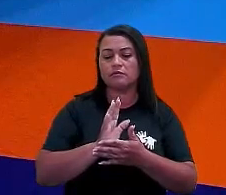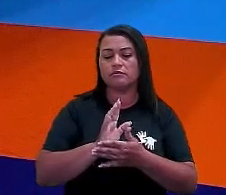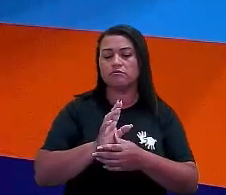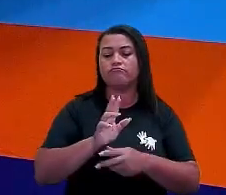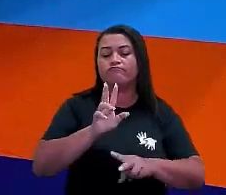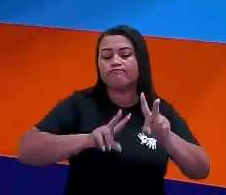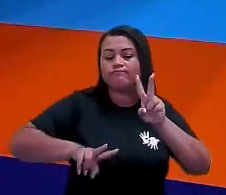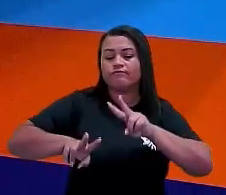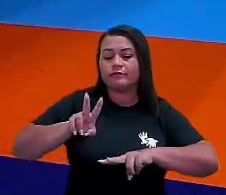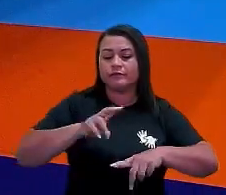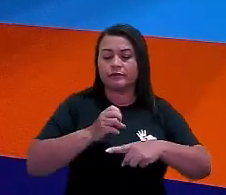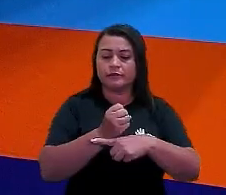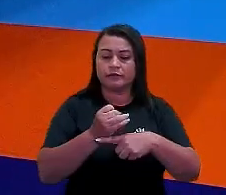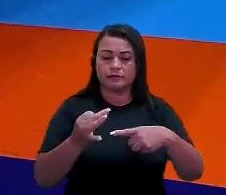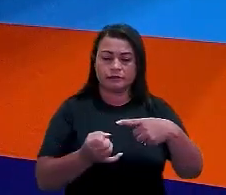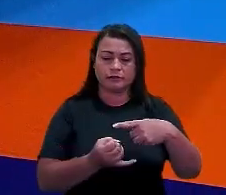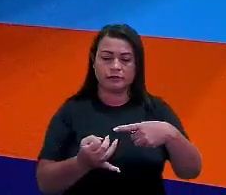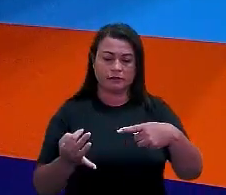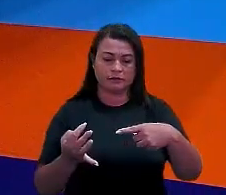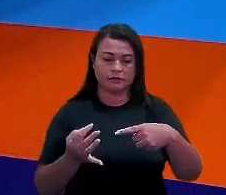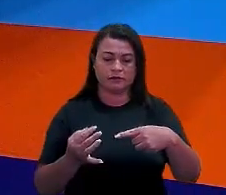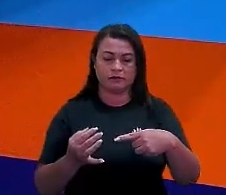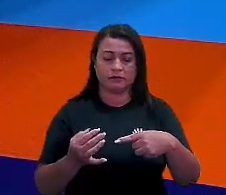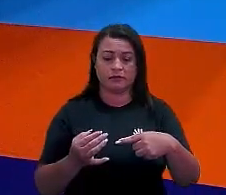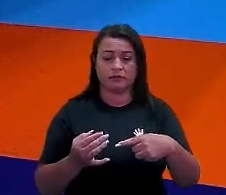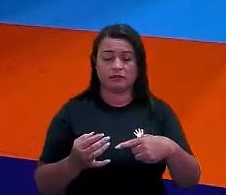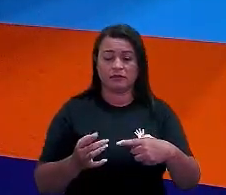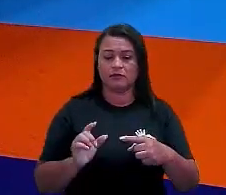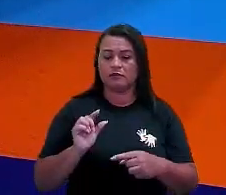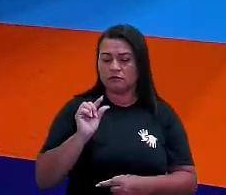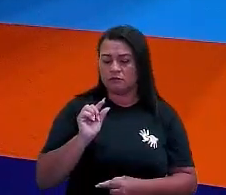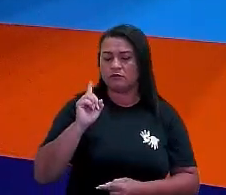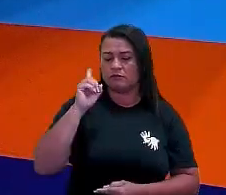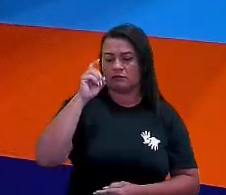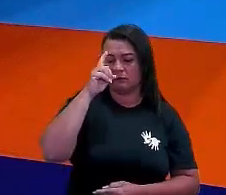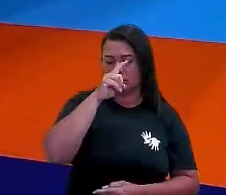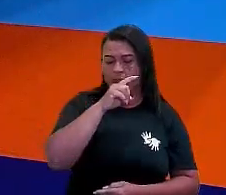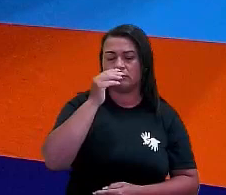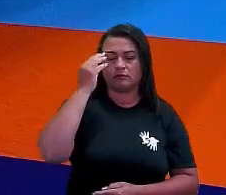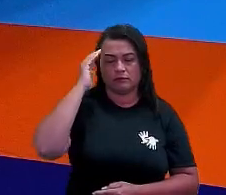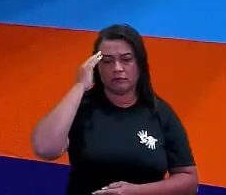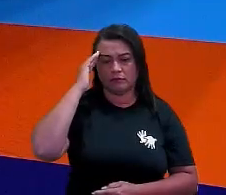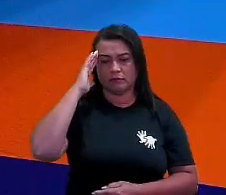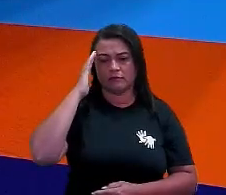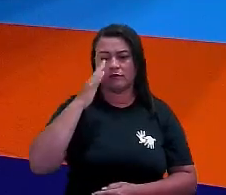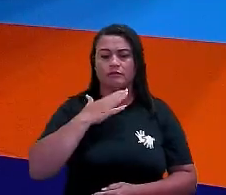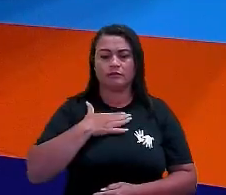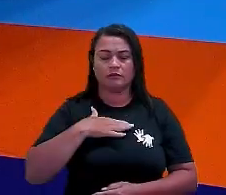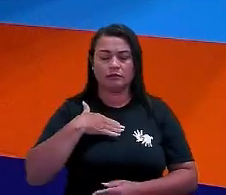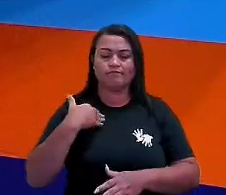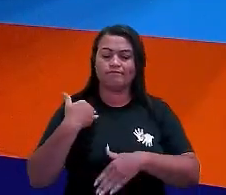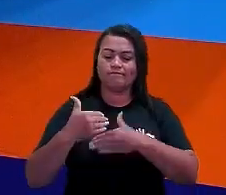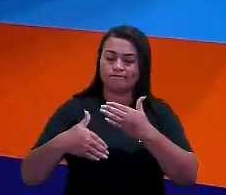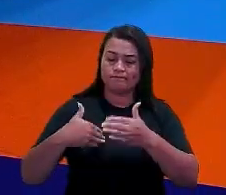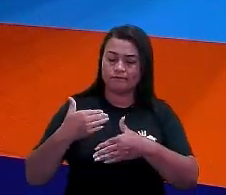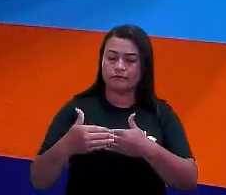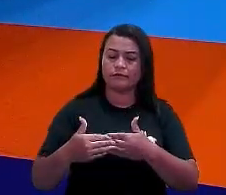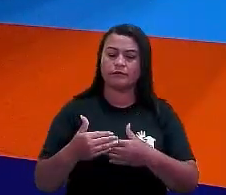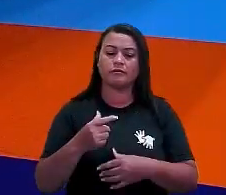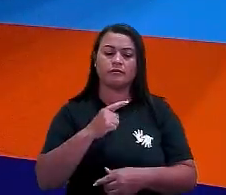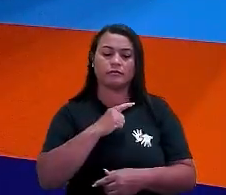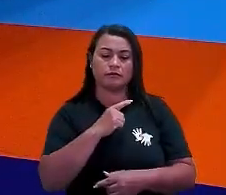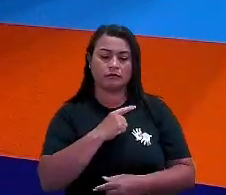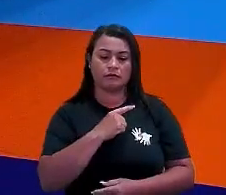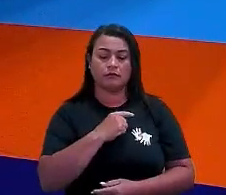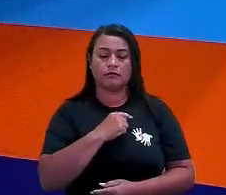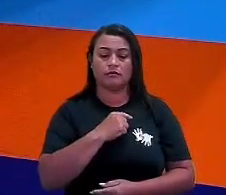fração, tá? É um pouquinho mais trabalhoso, mas a gente entende e vai tirar de letra, tá? Então, quando é do